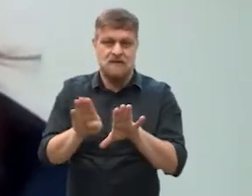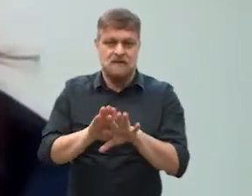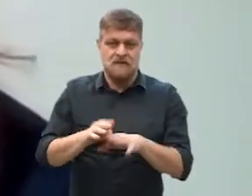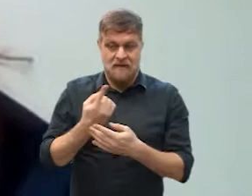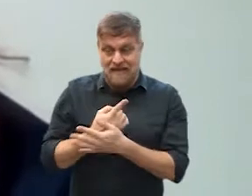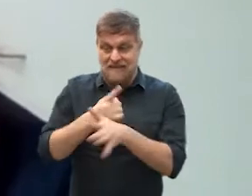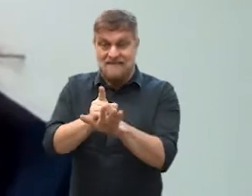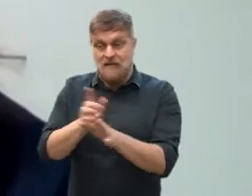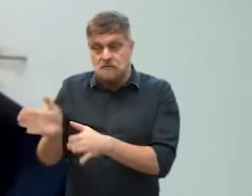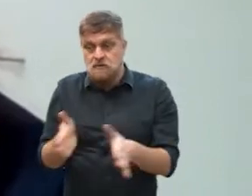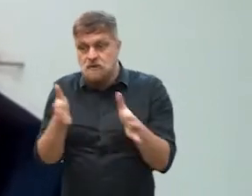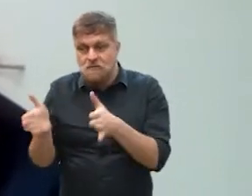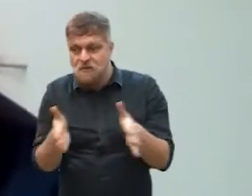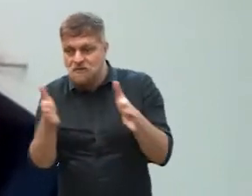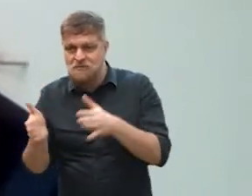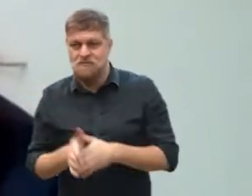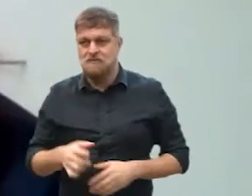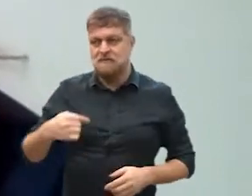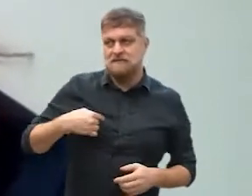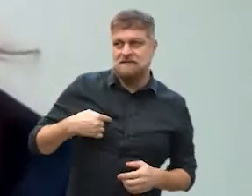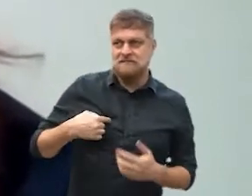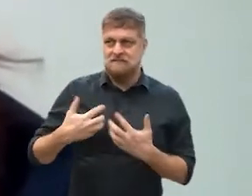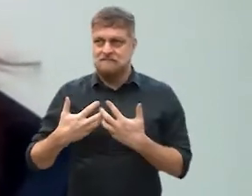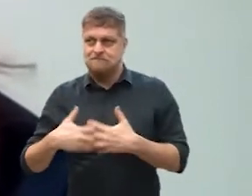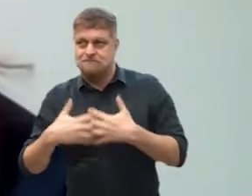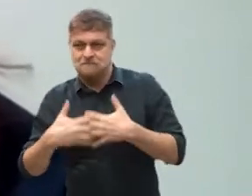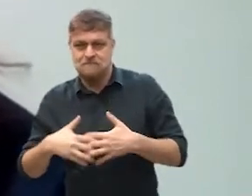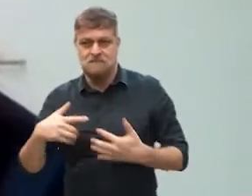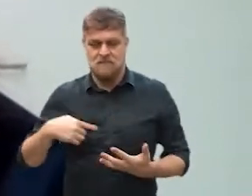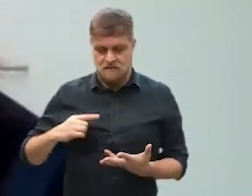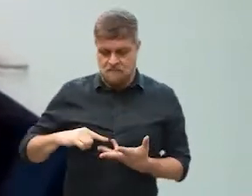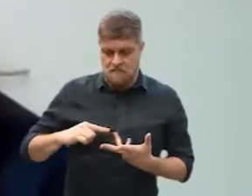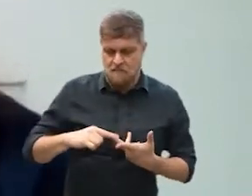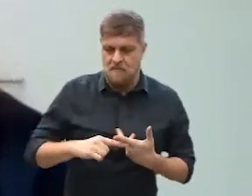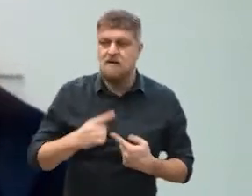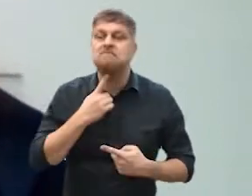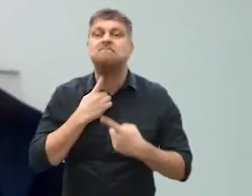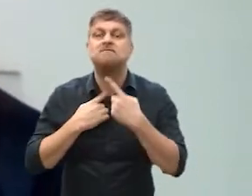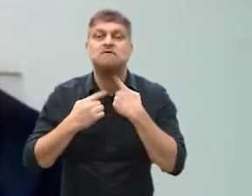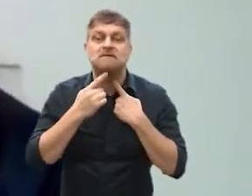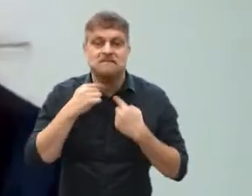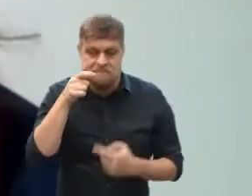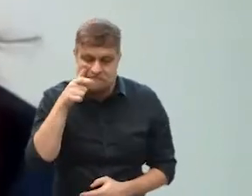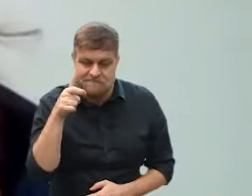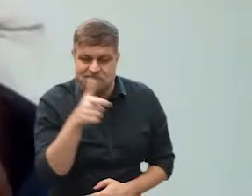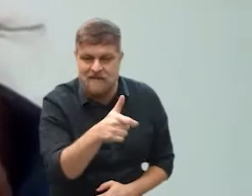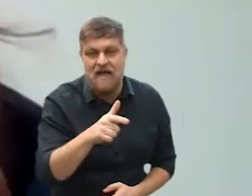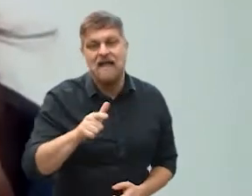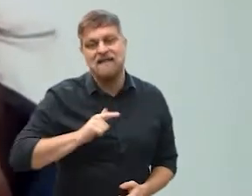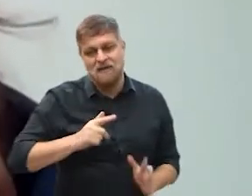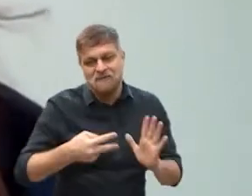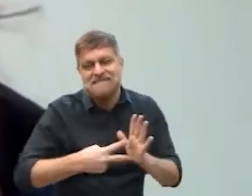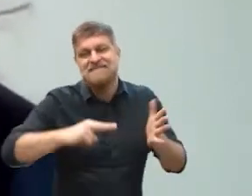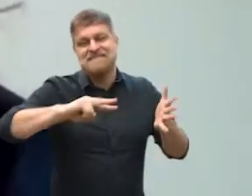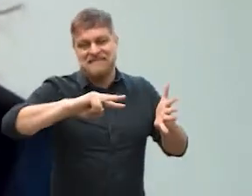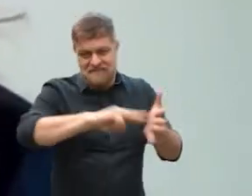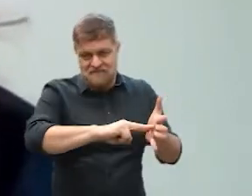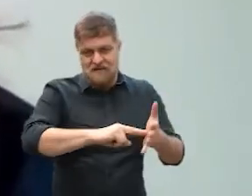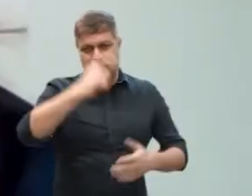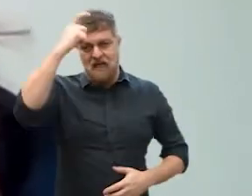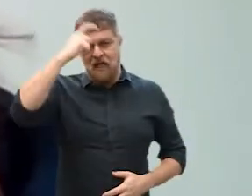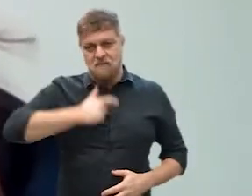de produto, que é um produto que eu vou desenvolver. Então, isso tudo se torna mais atrativo e mais significativo também para eu